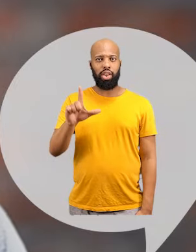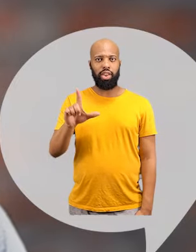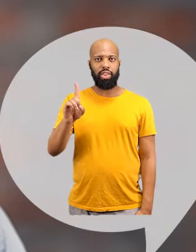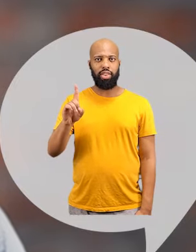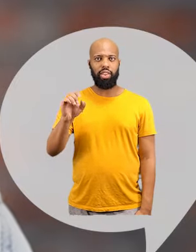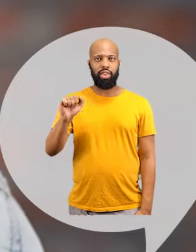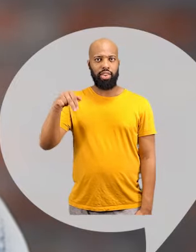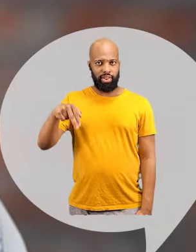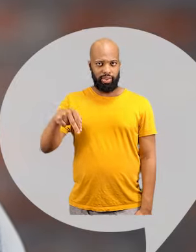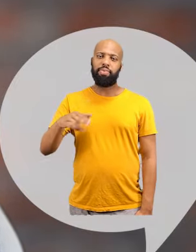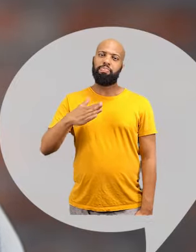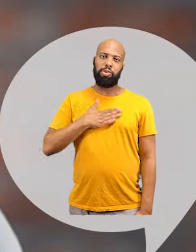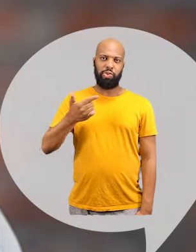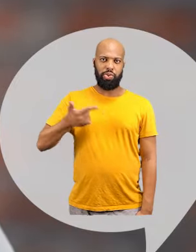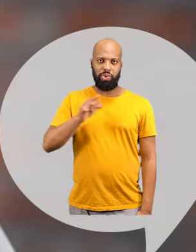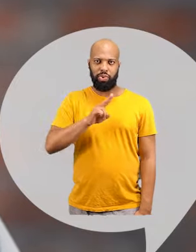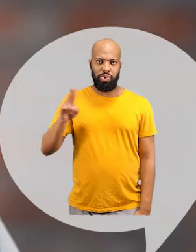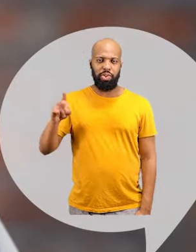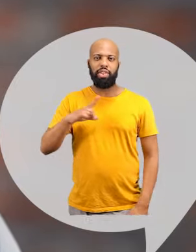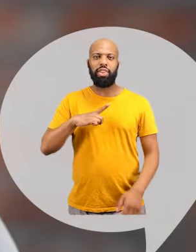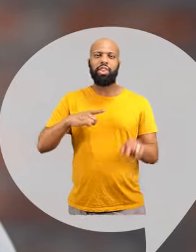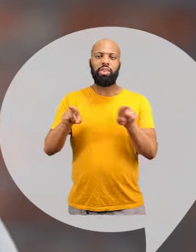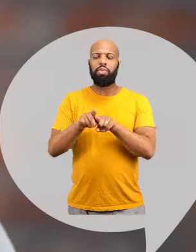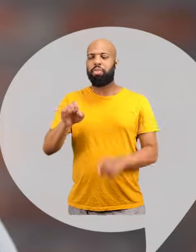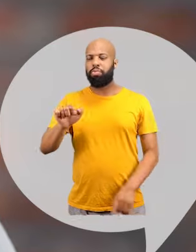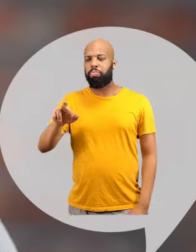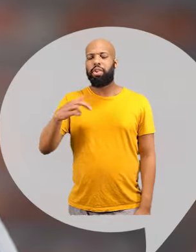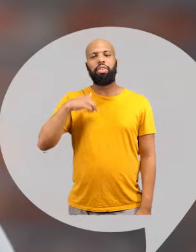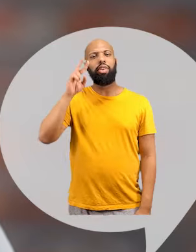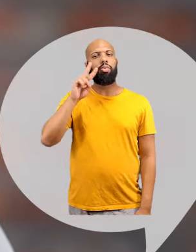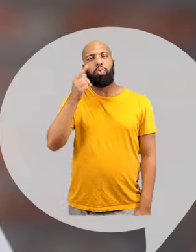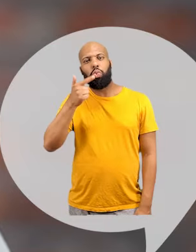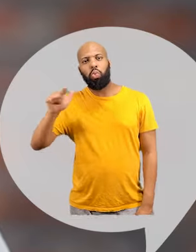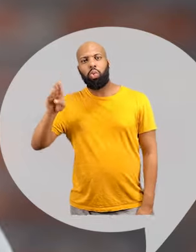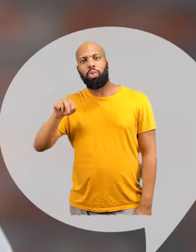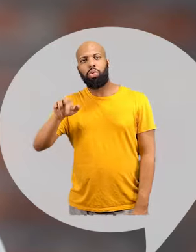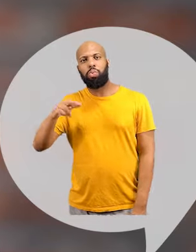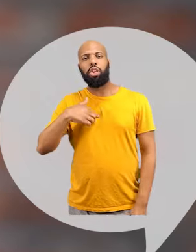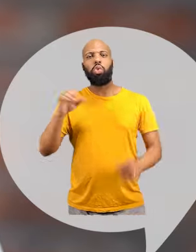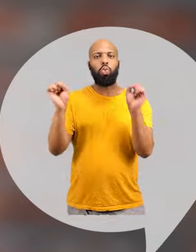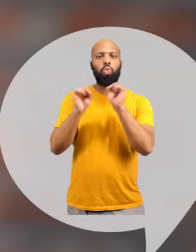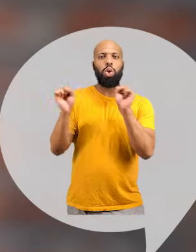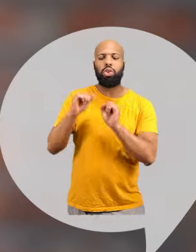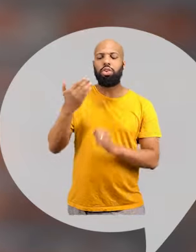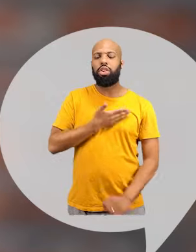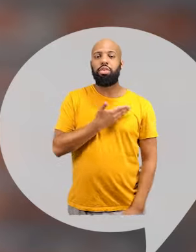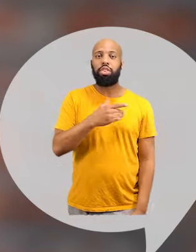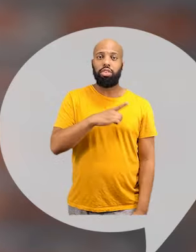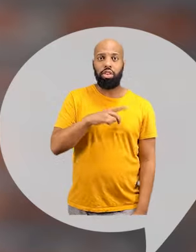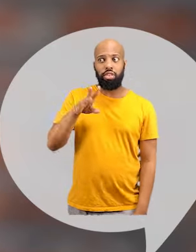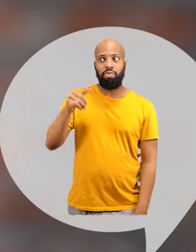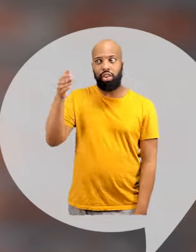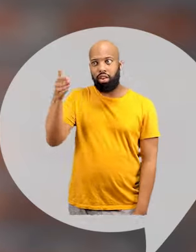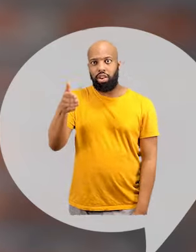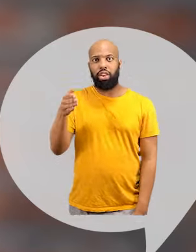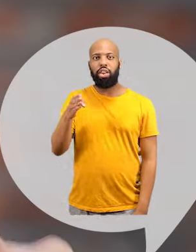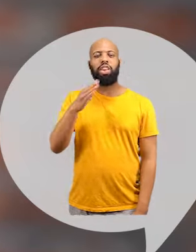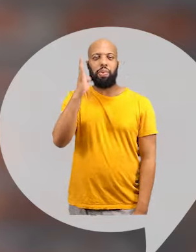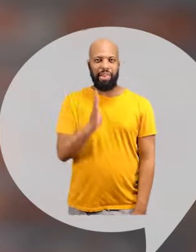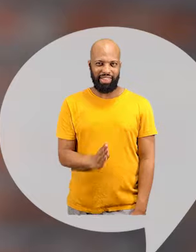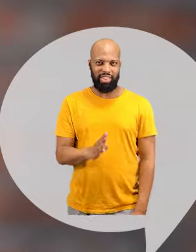e recomendações vamos ver você falou de um bar eu acabei de pensar de um outro barco que eu adoro todo amigo que eu tenho fala assim cara você tem que ir lá no